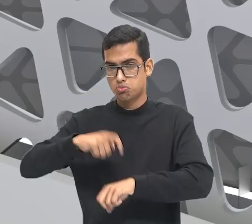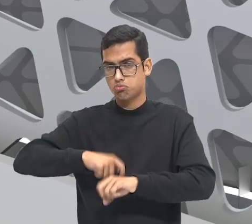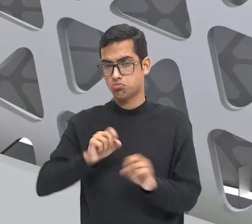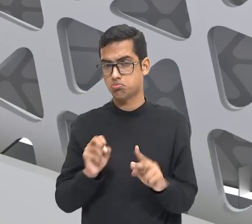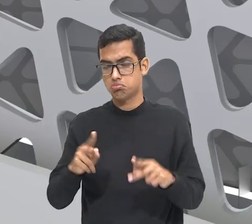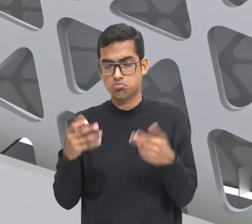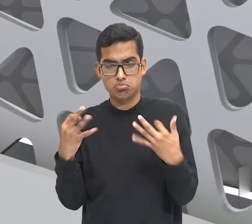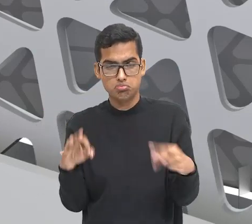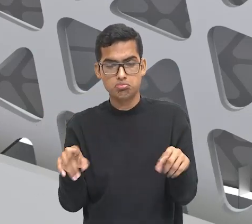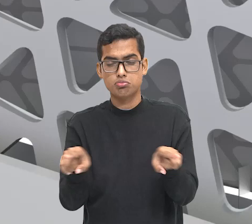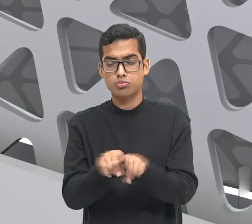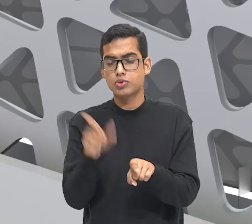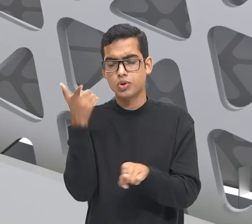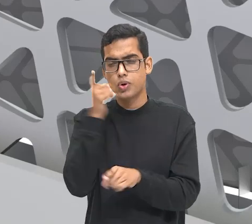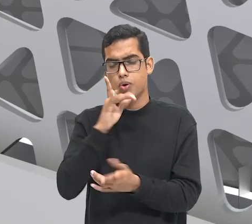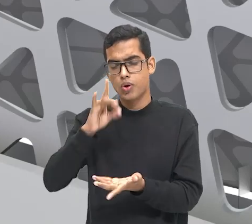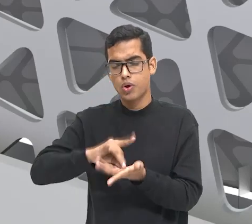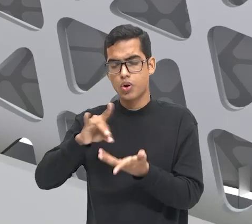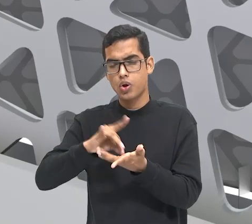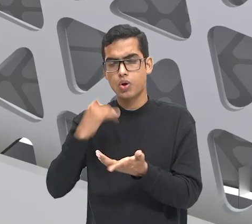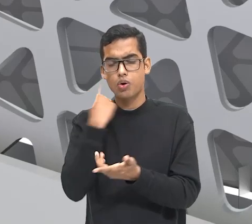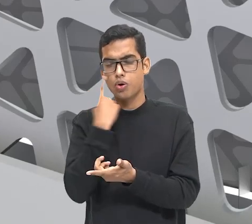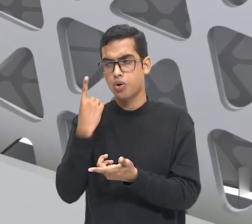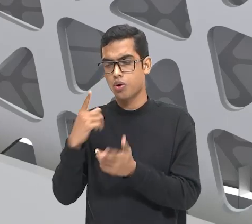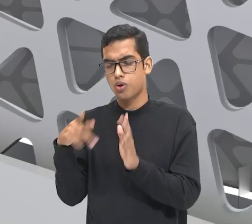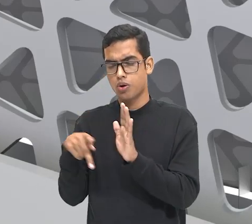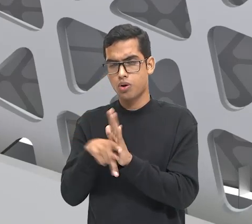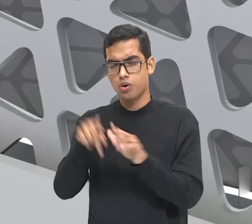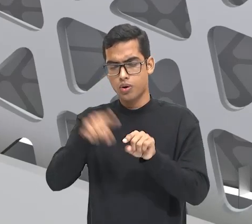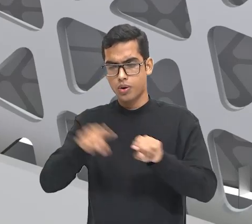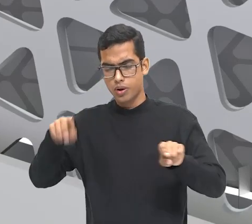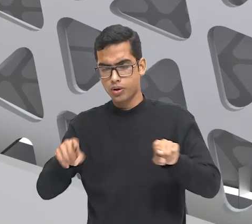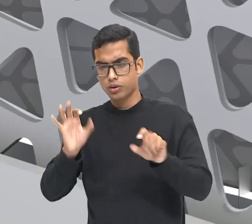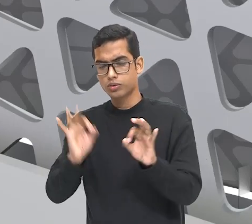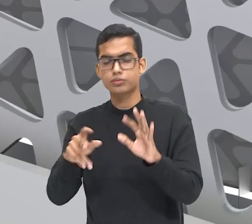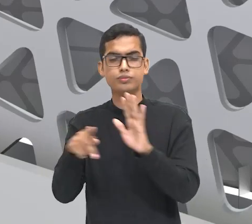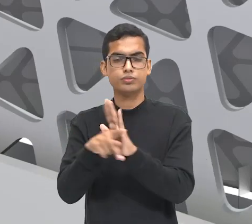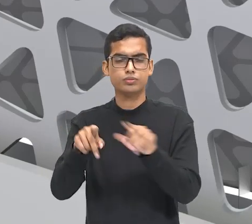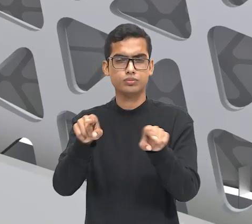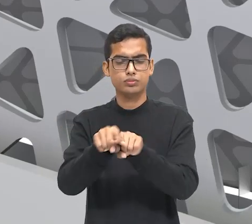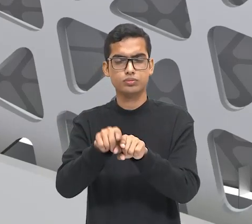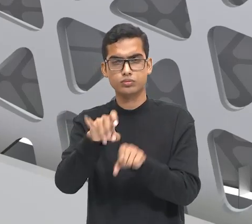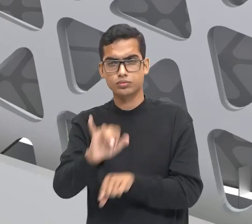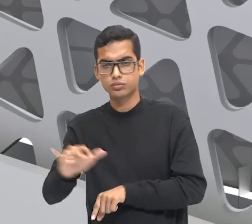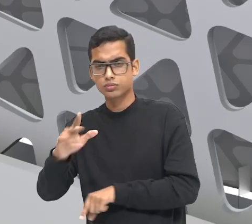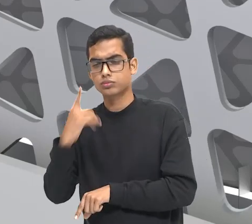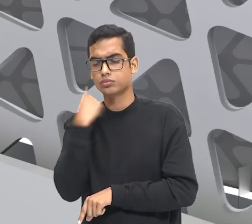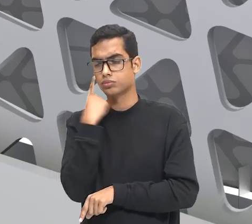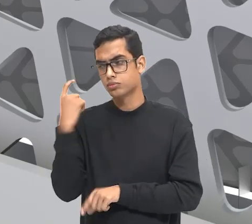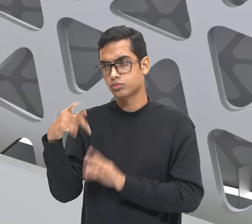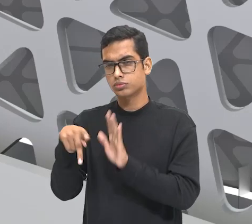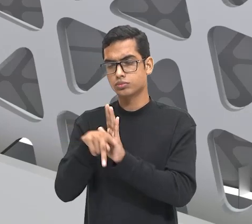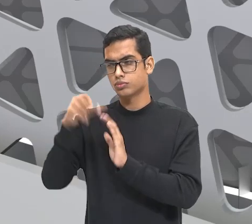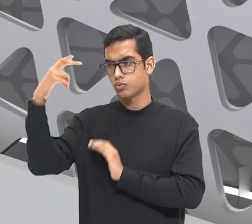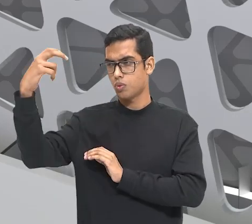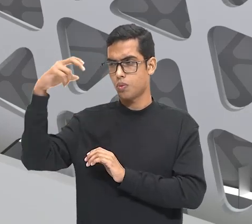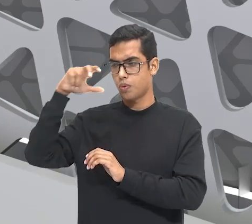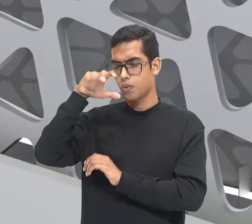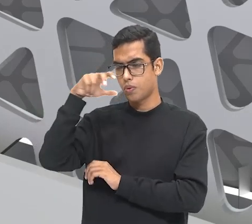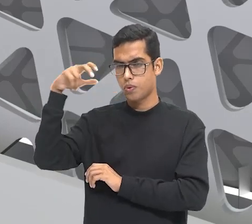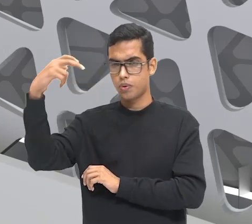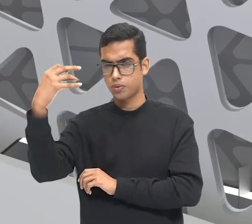está tudo certo, a gente consegue fazer ali essa transmissão dessas micro-ondas, né? E da imagem e do som ali via satélite,